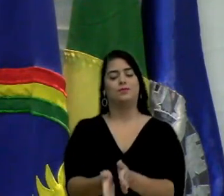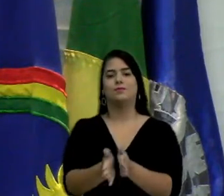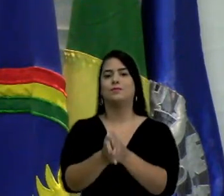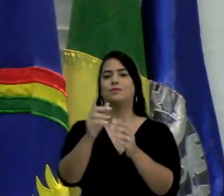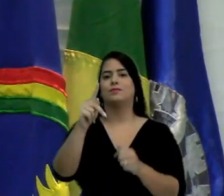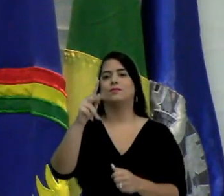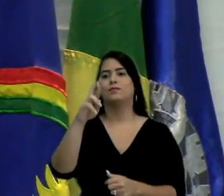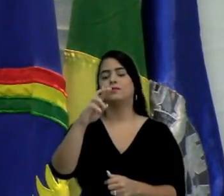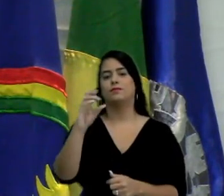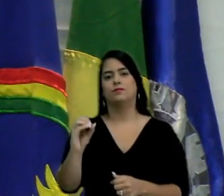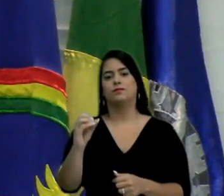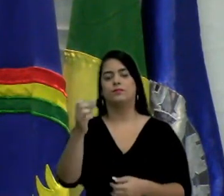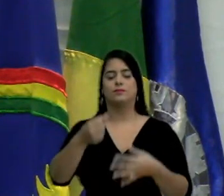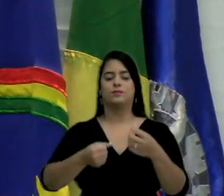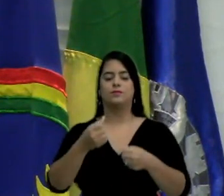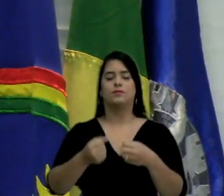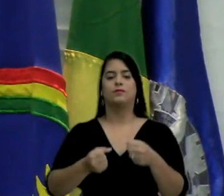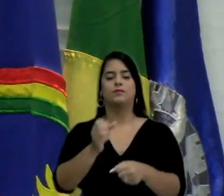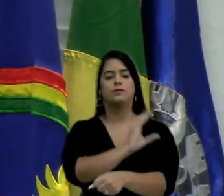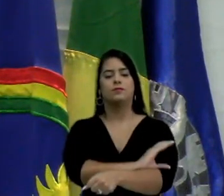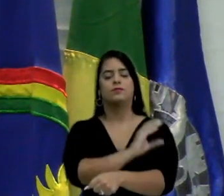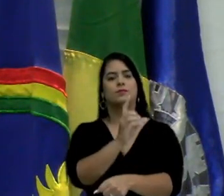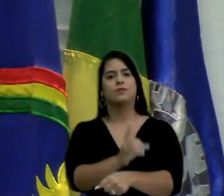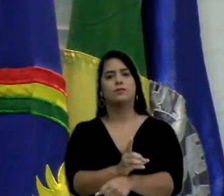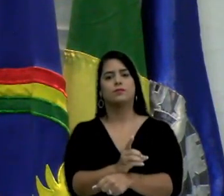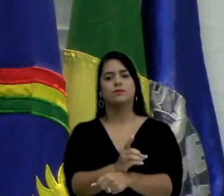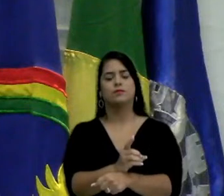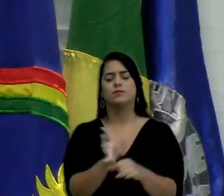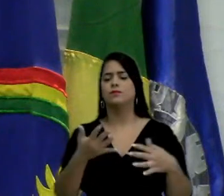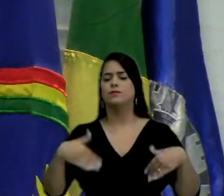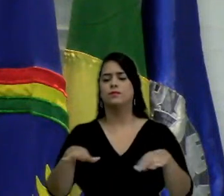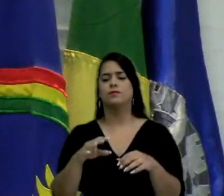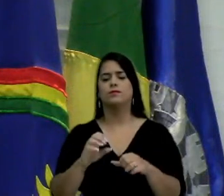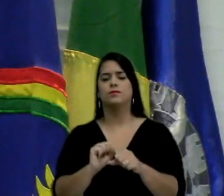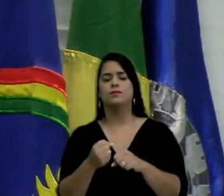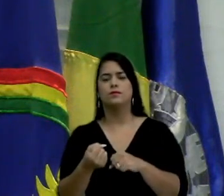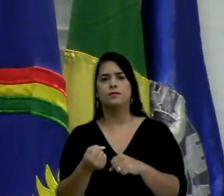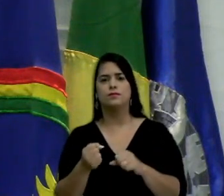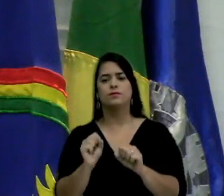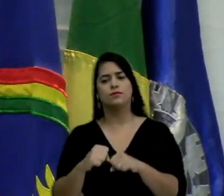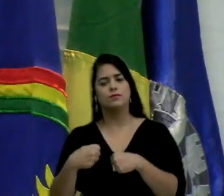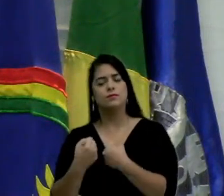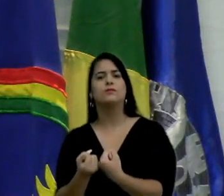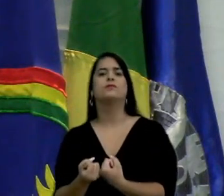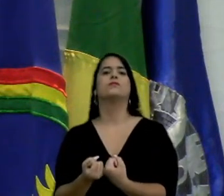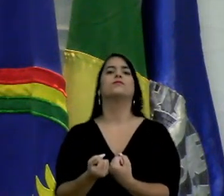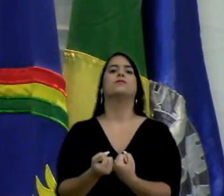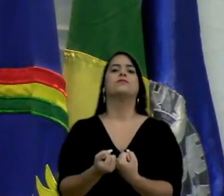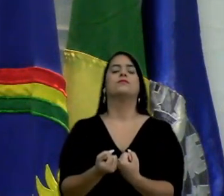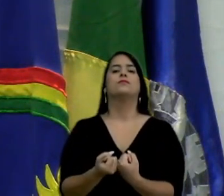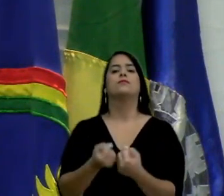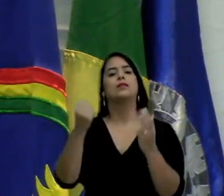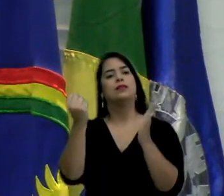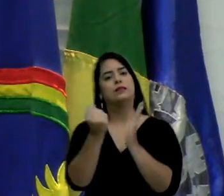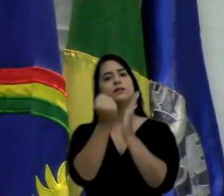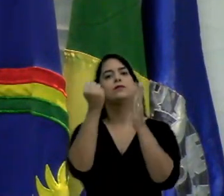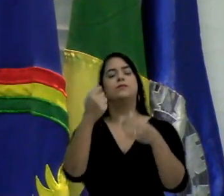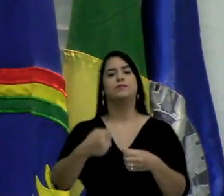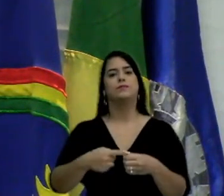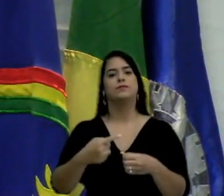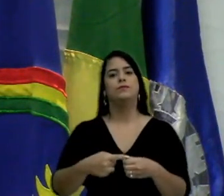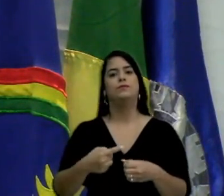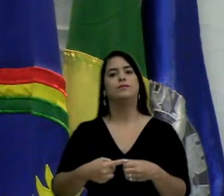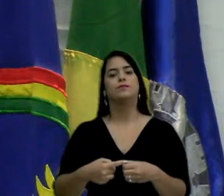nome do coordenador todos os demais sócios daquela Associação tão importante que é destaque na nossa no nosso município na nossa